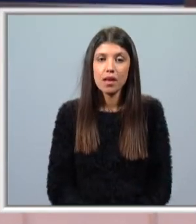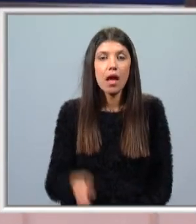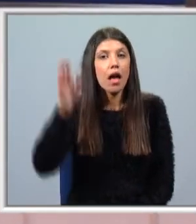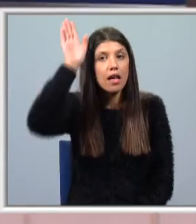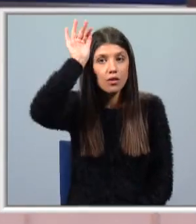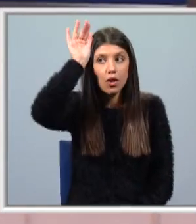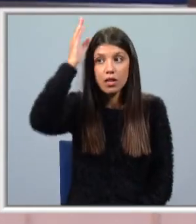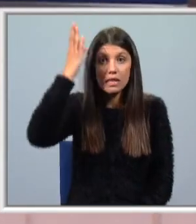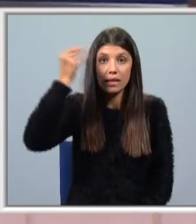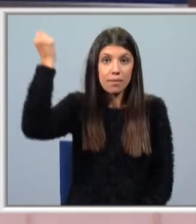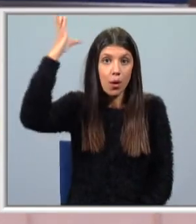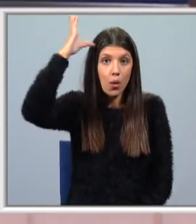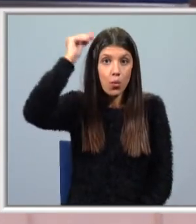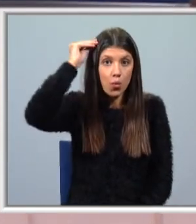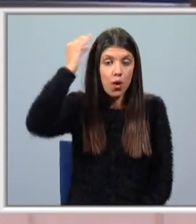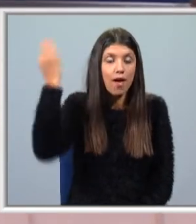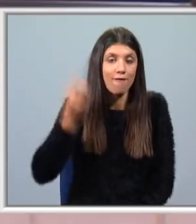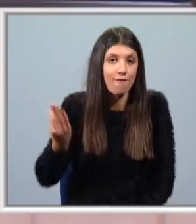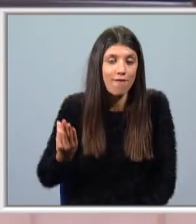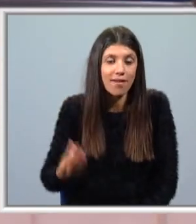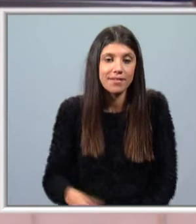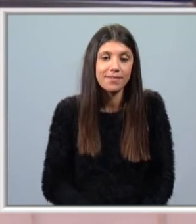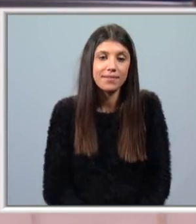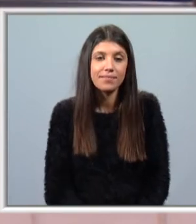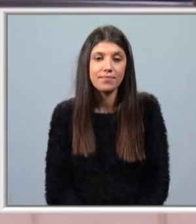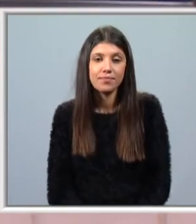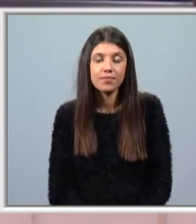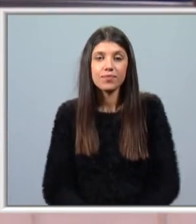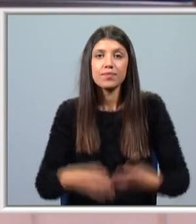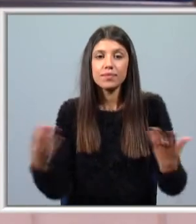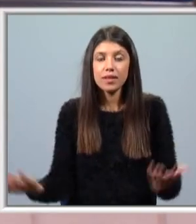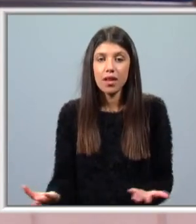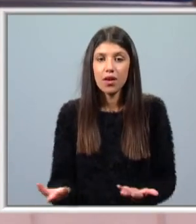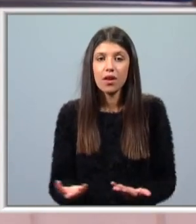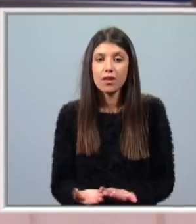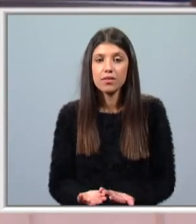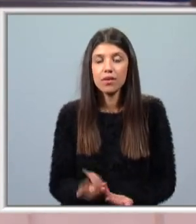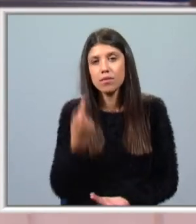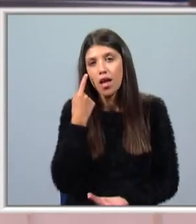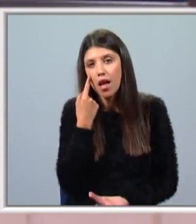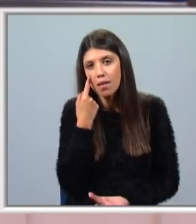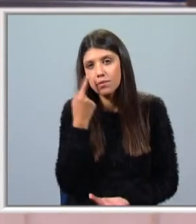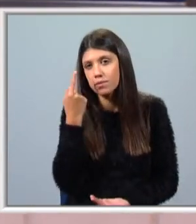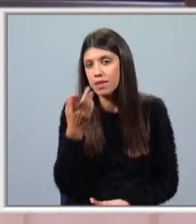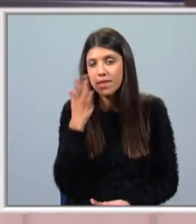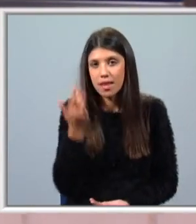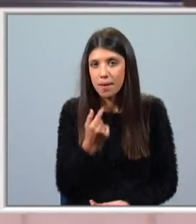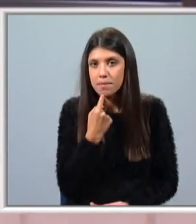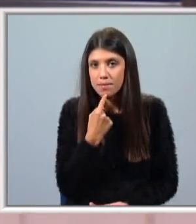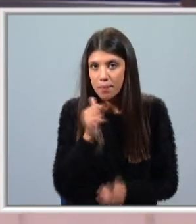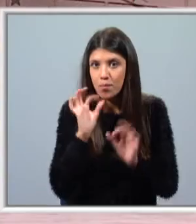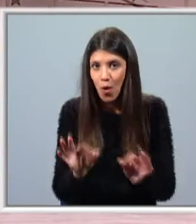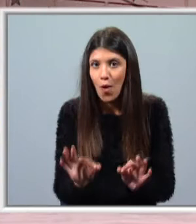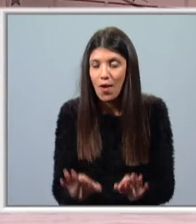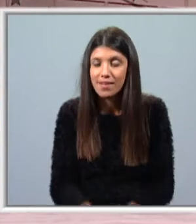as orelhas de burro ao príncipe. Vamos então agora aqui a uma breve interpretação. Prontos?